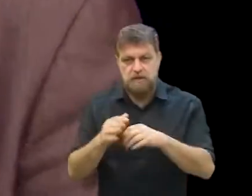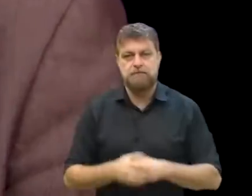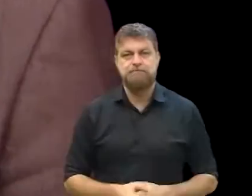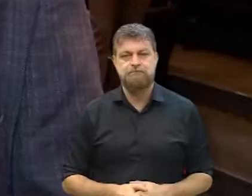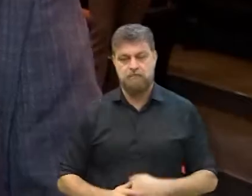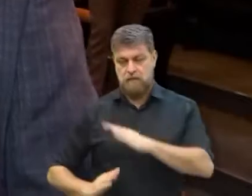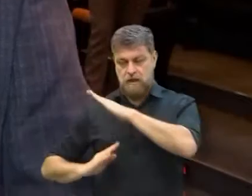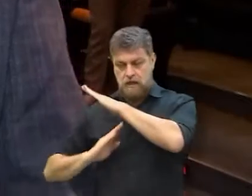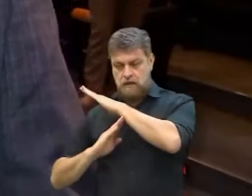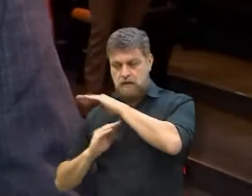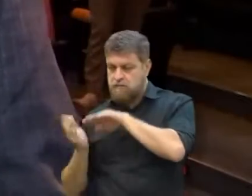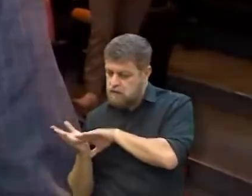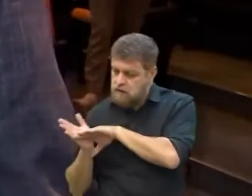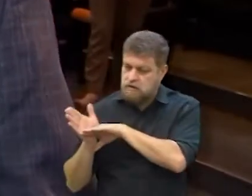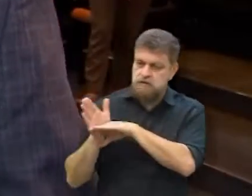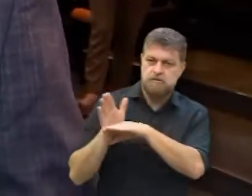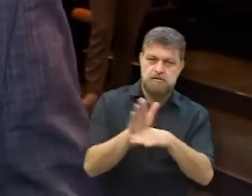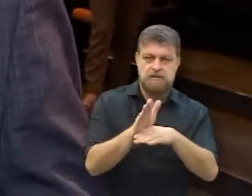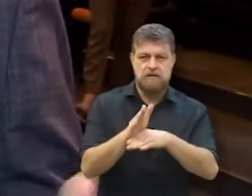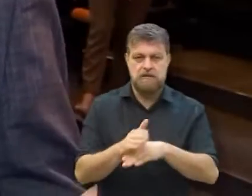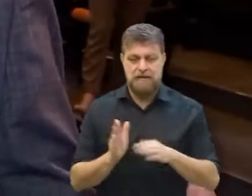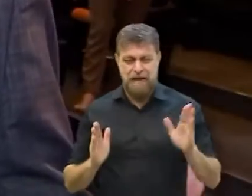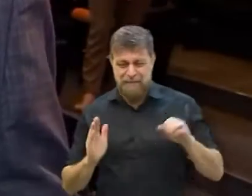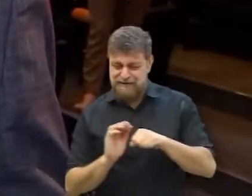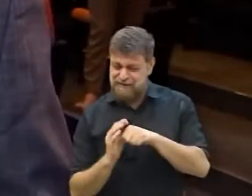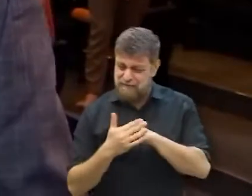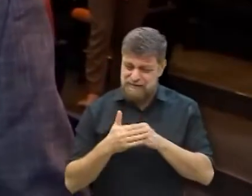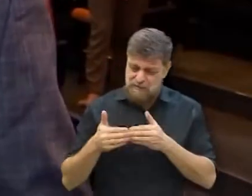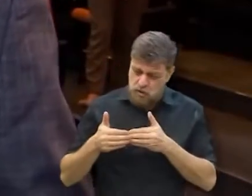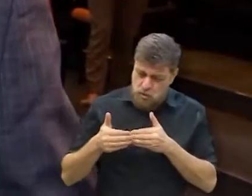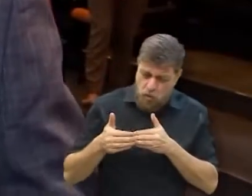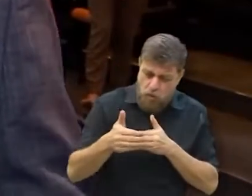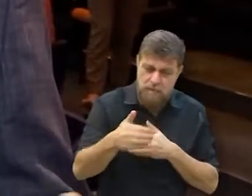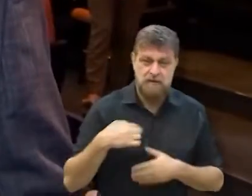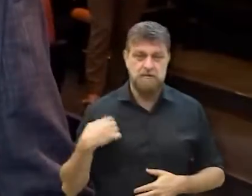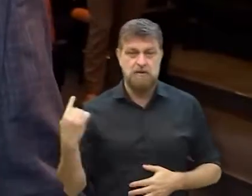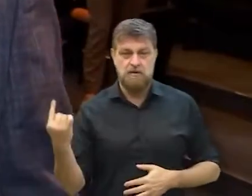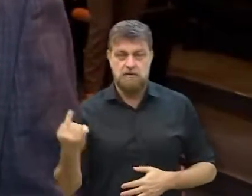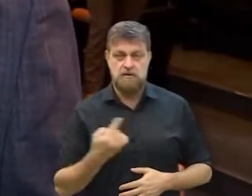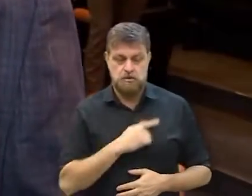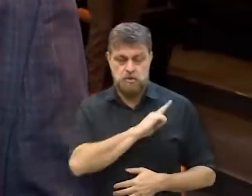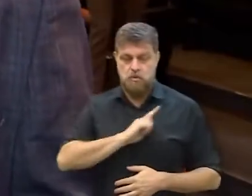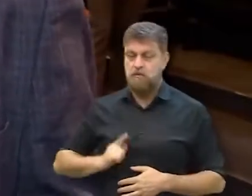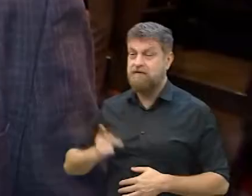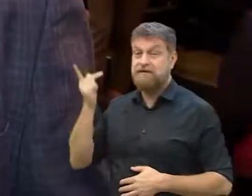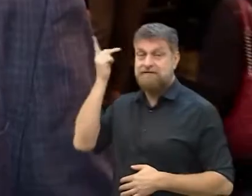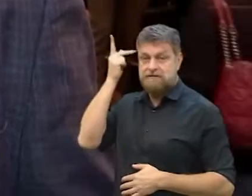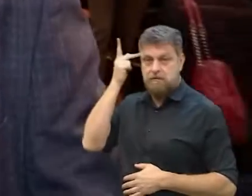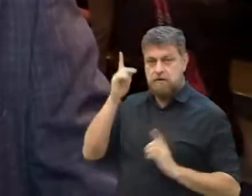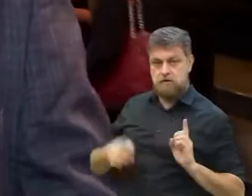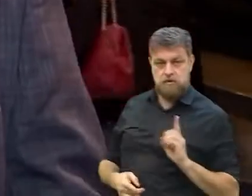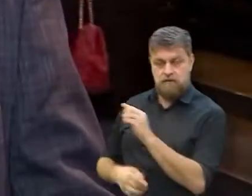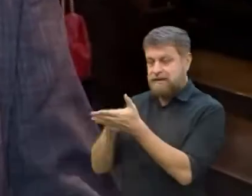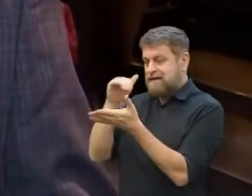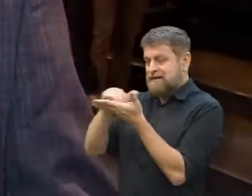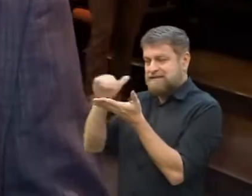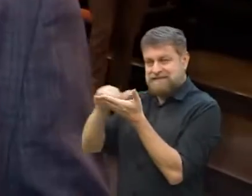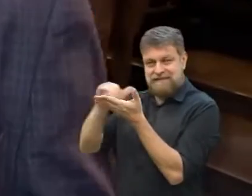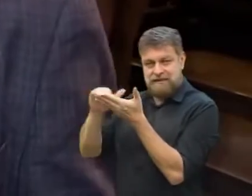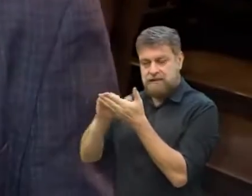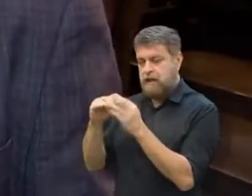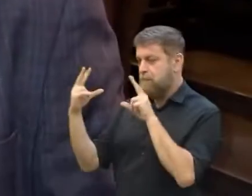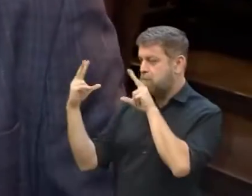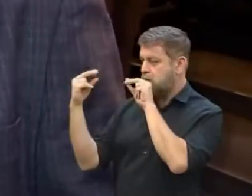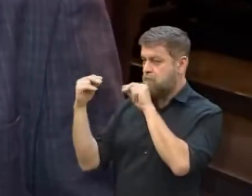com dignidade. A Câmara tem ajudado desde o início da pandemia, né? Quando nós fomos até o governo do estado, na secretaria do